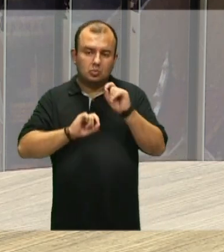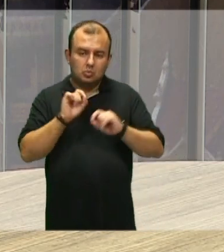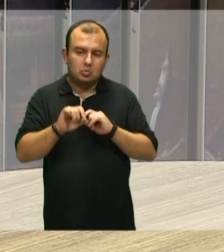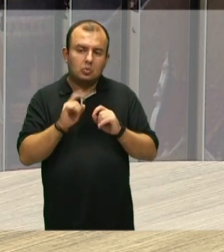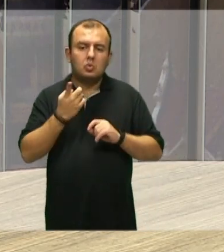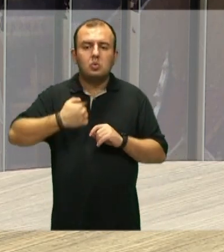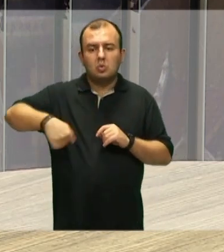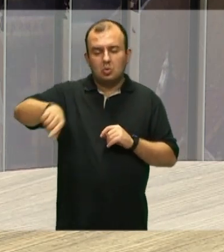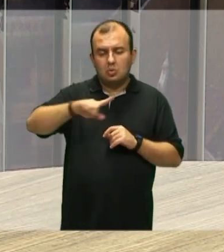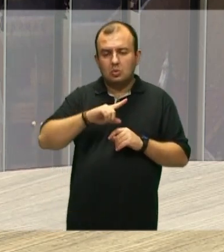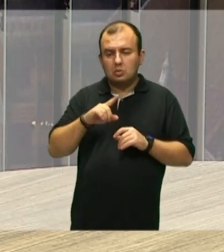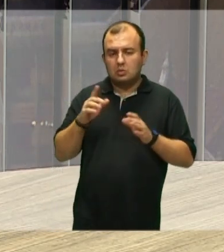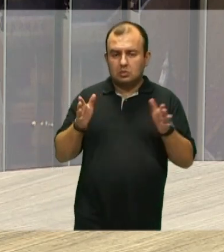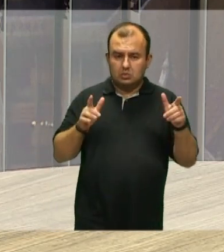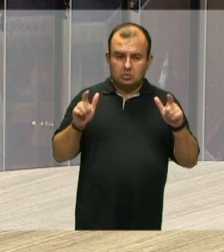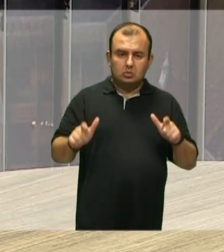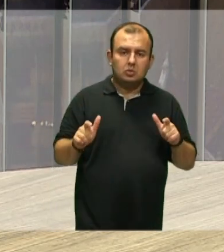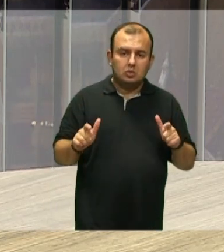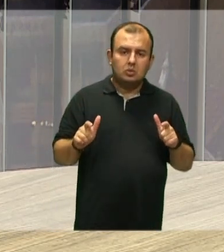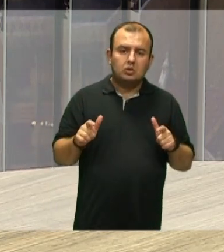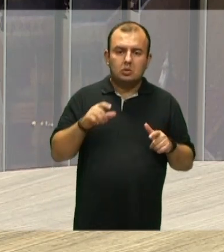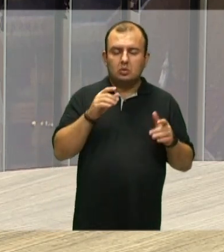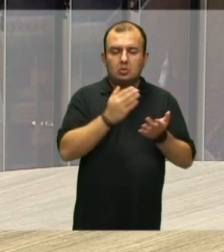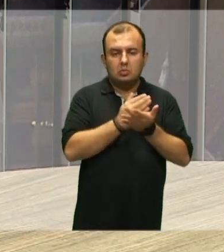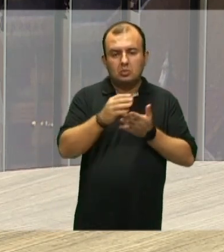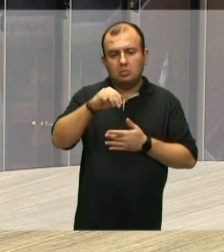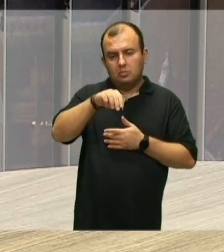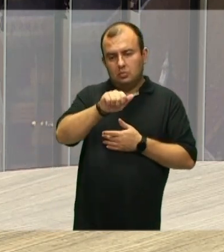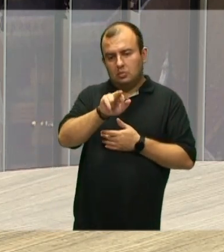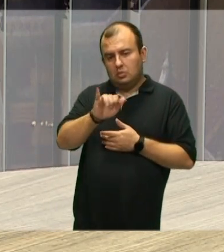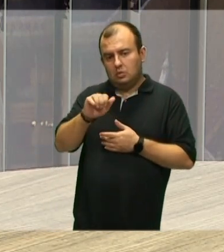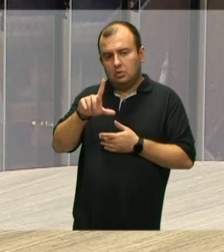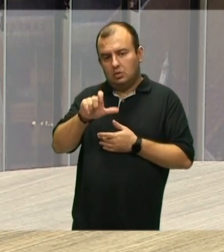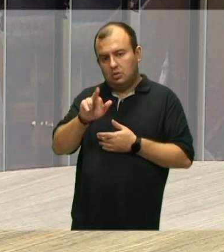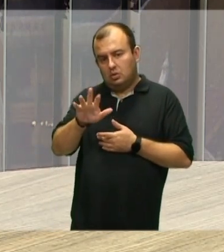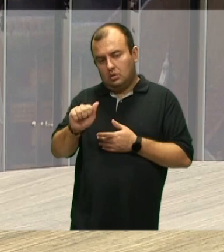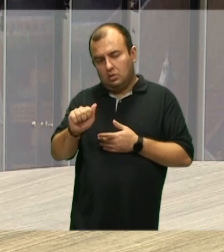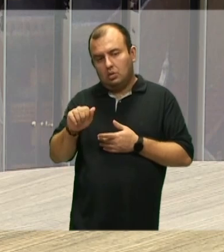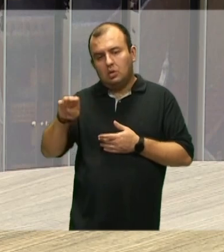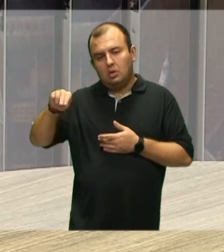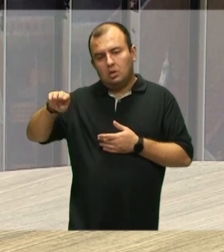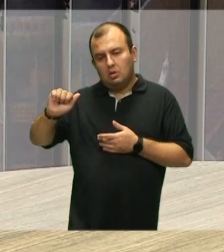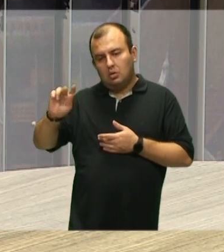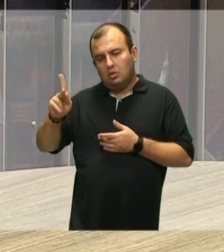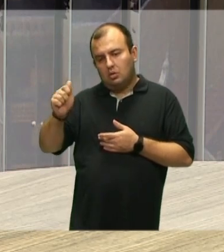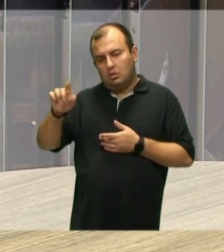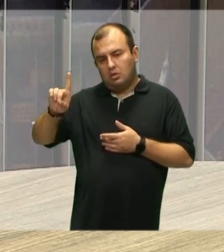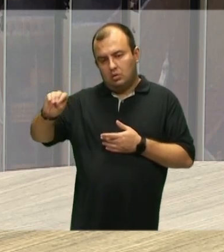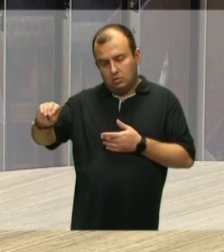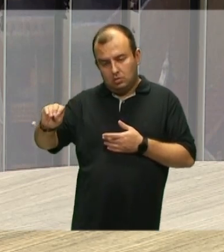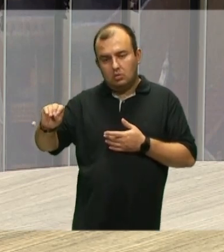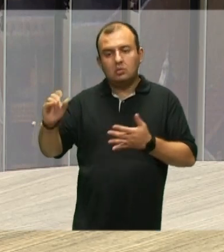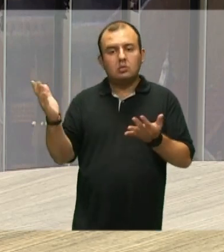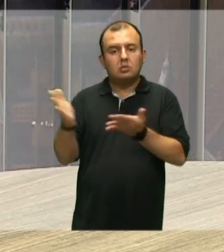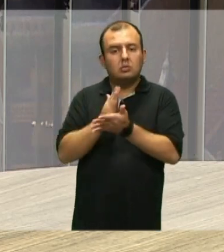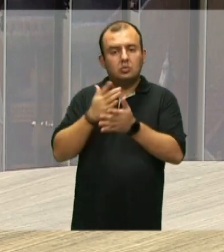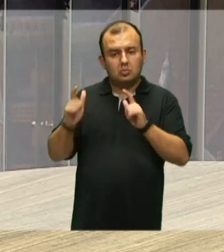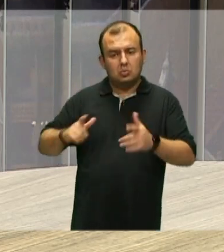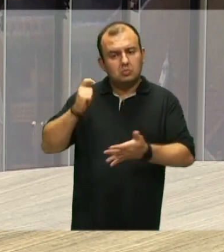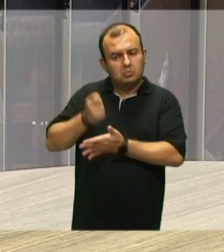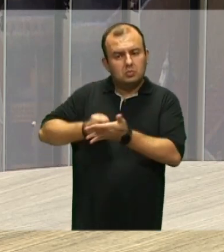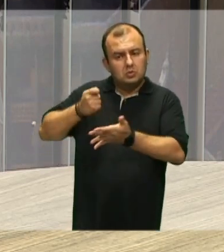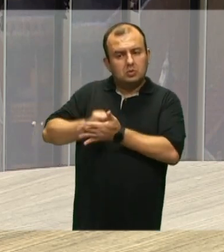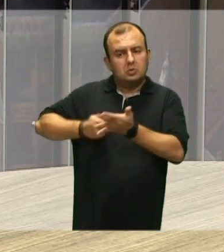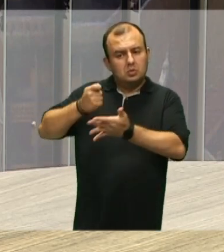a gente entra um pouco nesse campo, né, a partir da Maria Clara Machado, e que é recente, né? E que a gente ainda, em alguns lugares, a gente luta ainda,